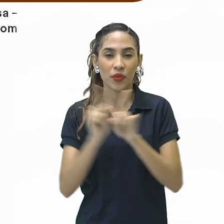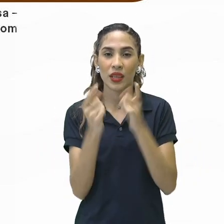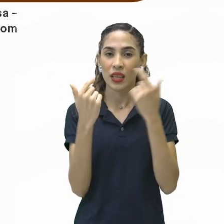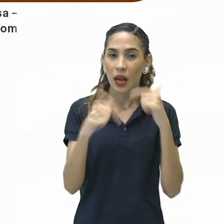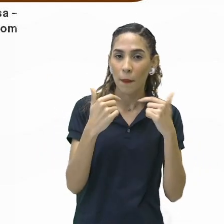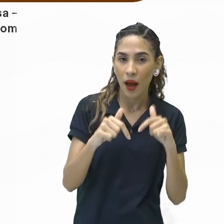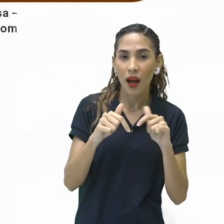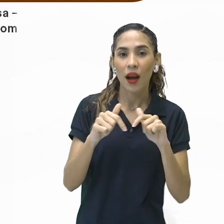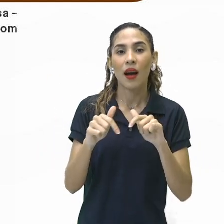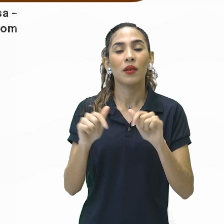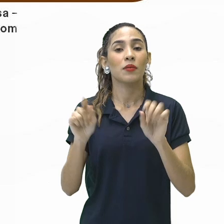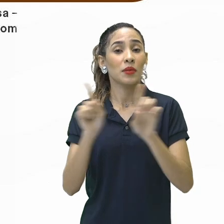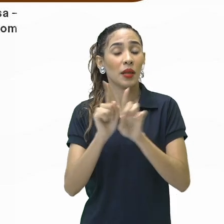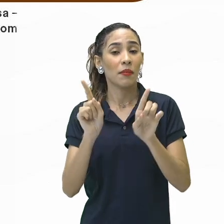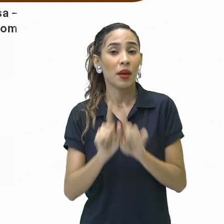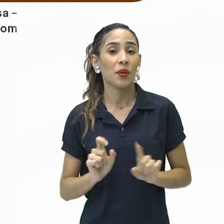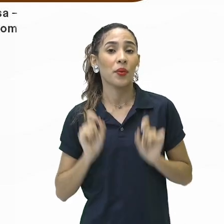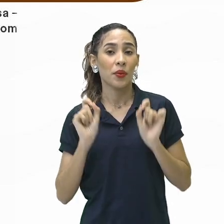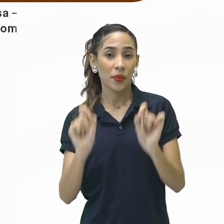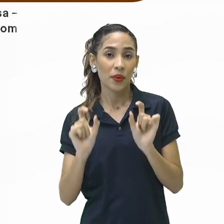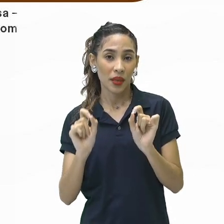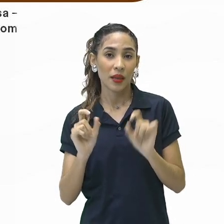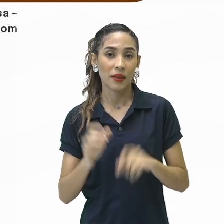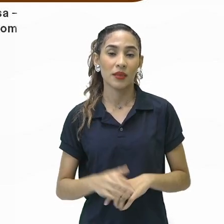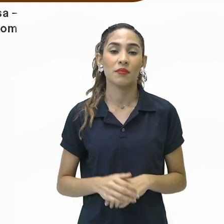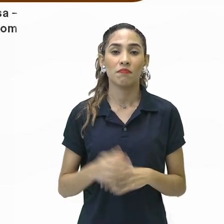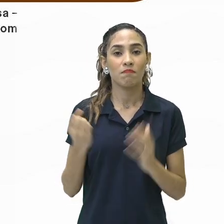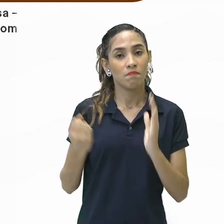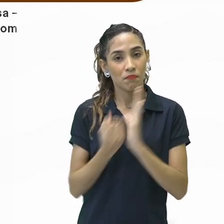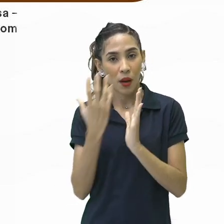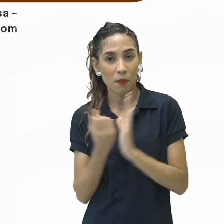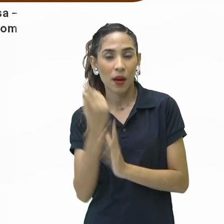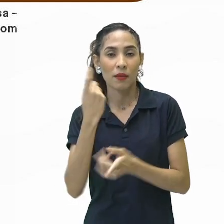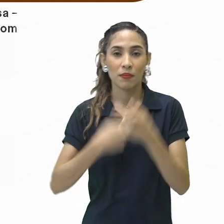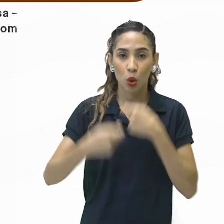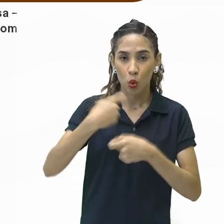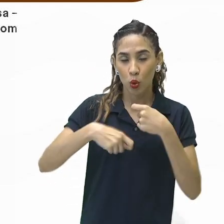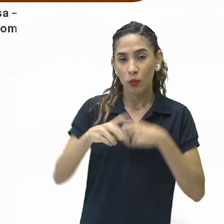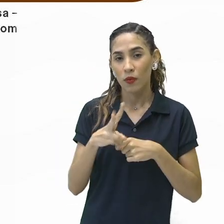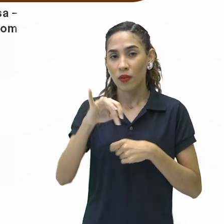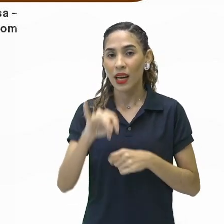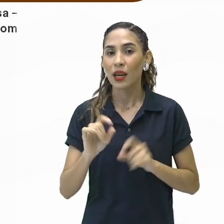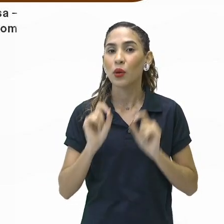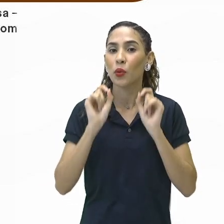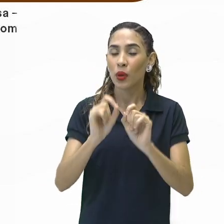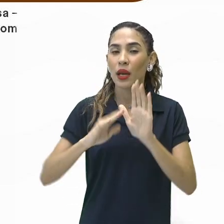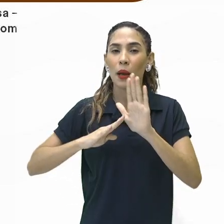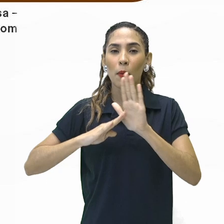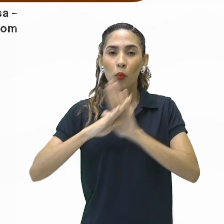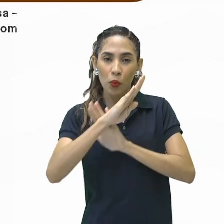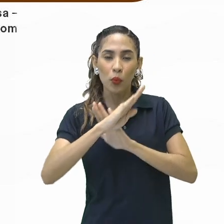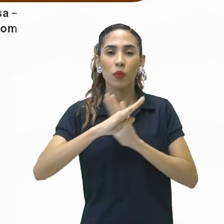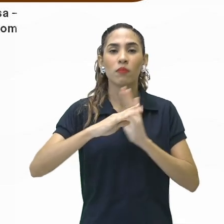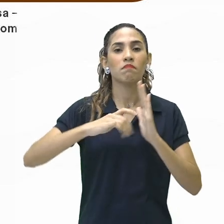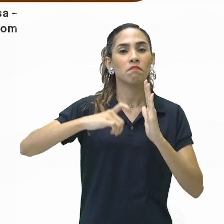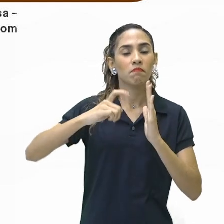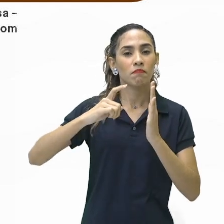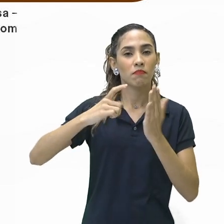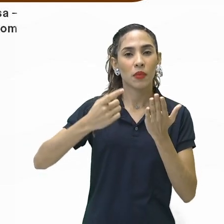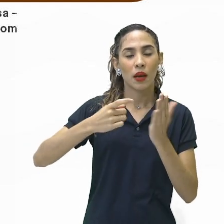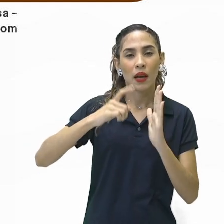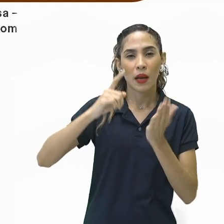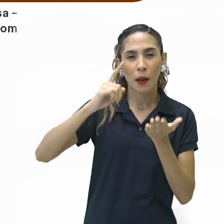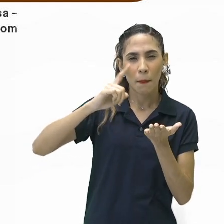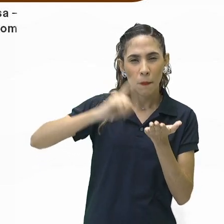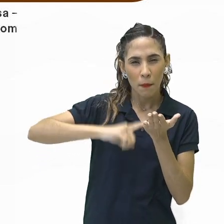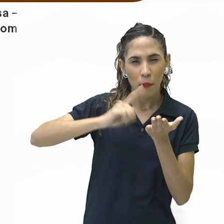da expansão ali da produção econômica, que isso consequentemente vai gerar aumento de impostos, isso vai voltar para a população de